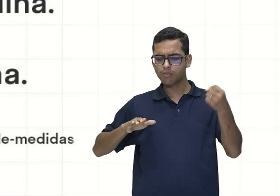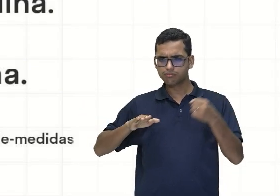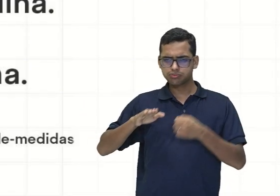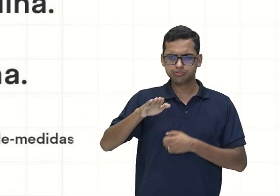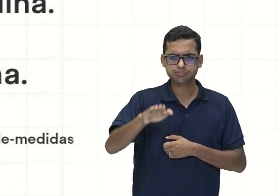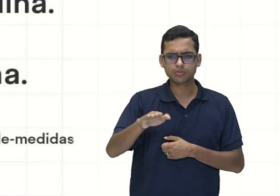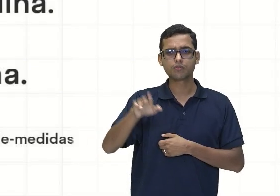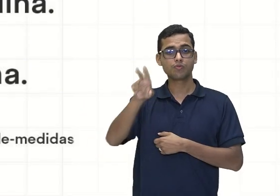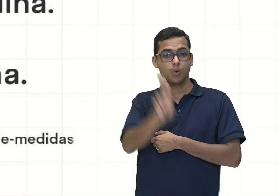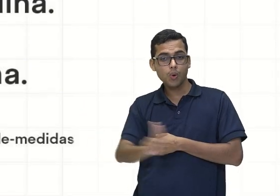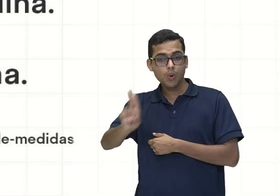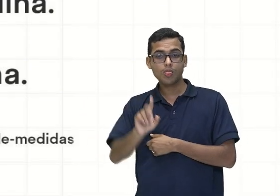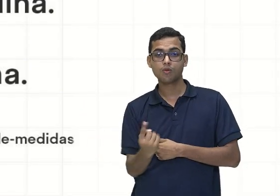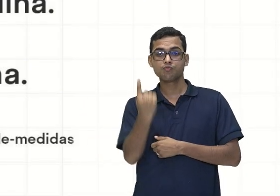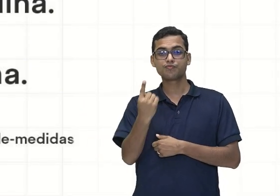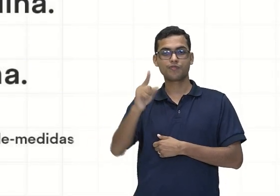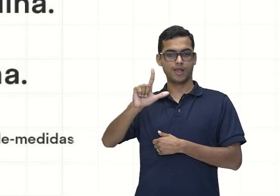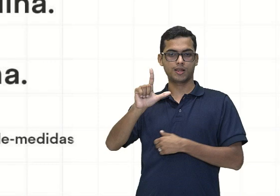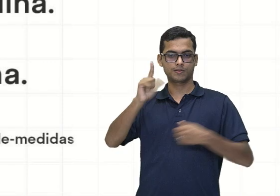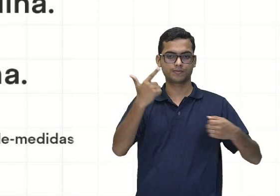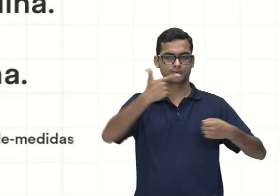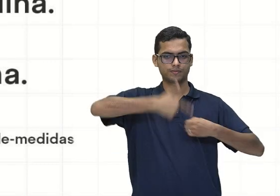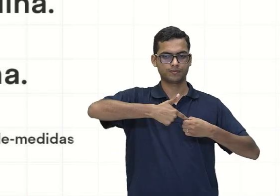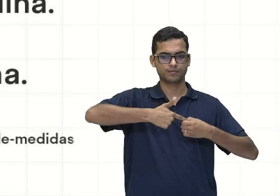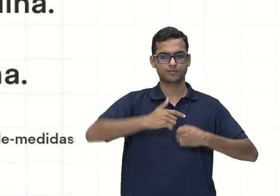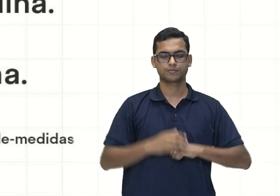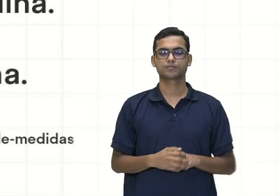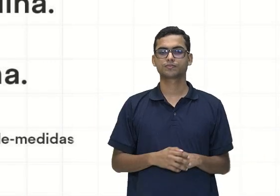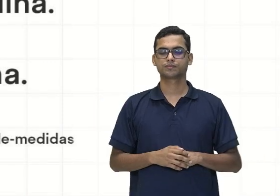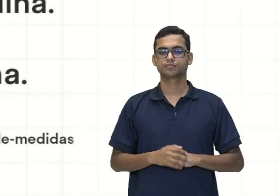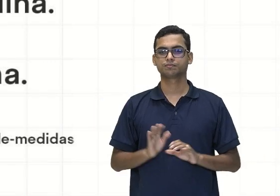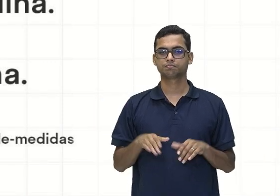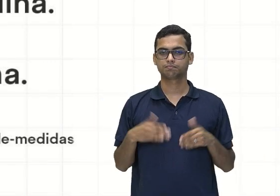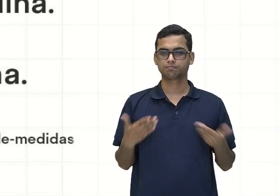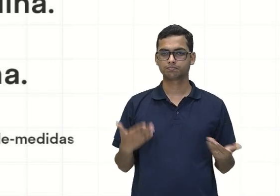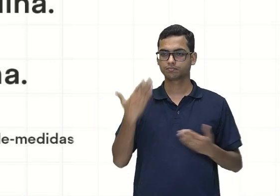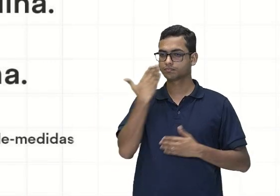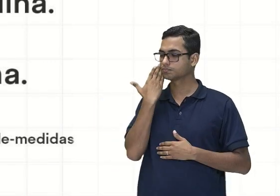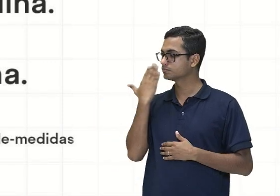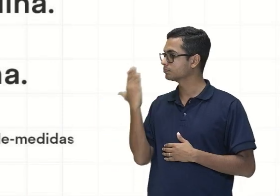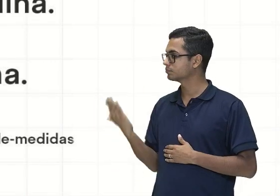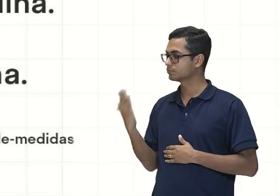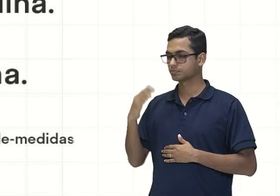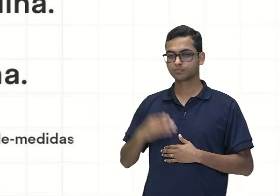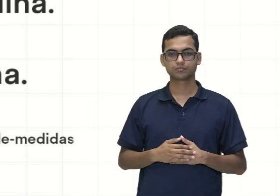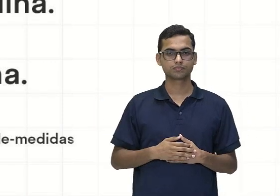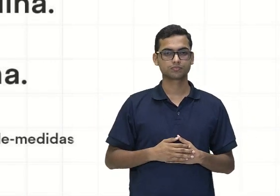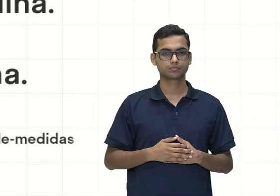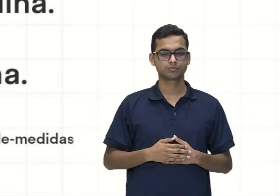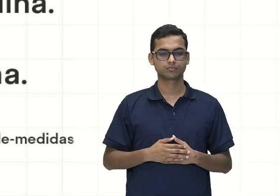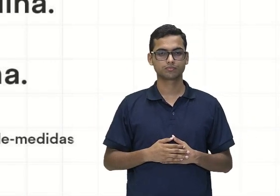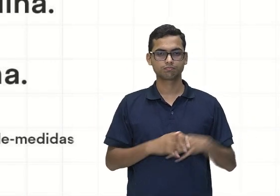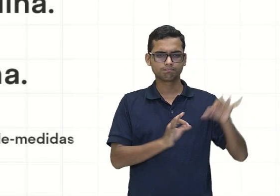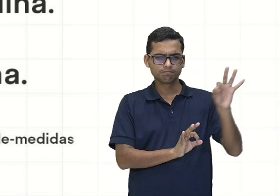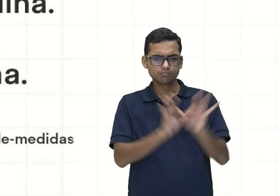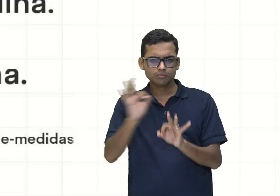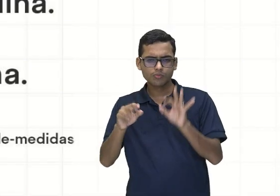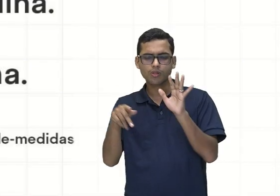1 litro de gasolina. Então vamos separar aqui de 10 em 10